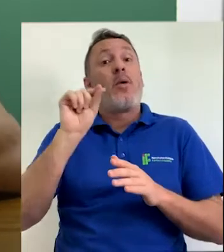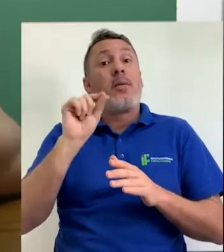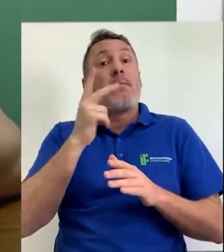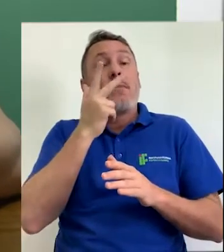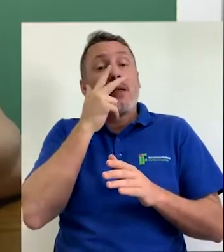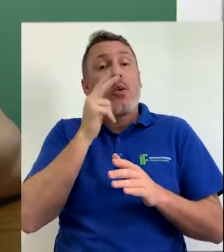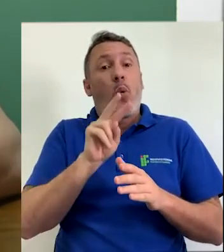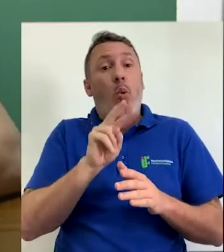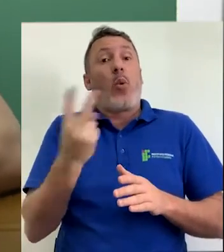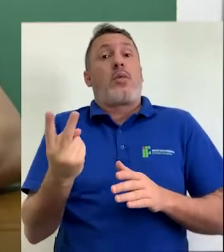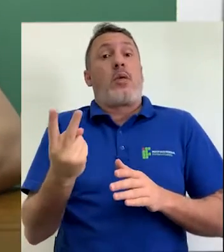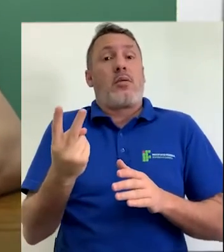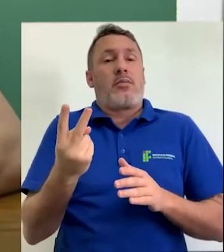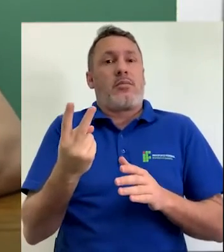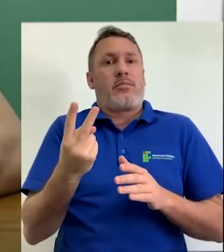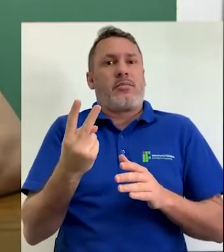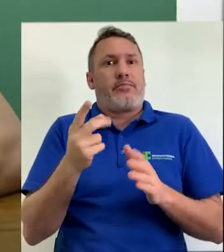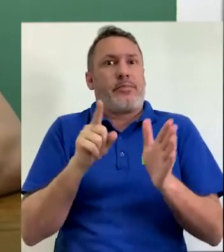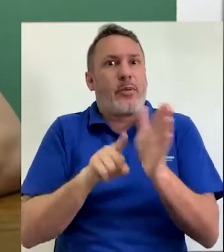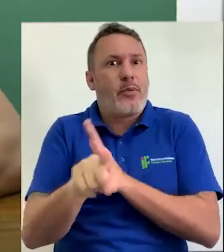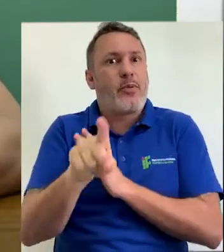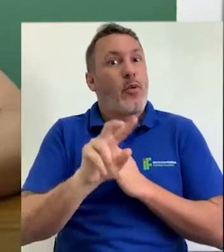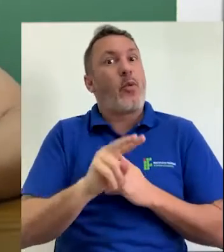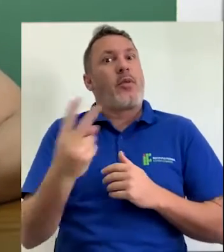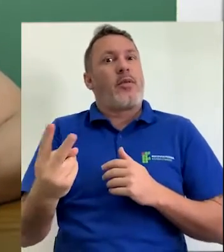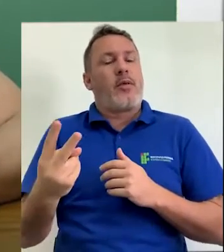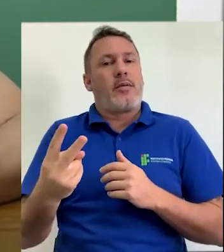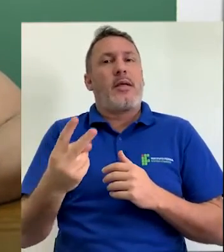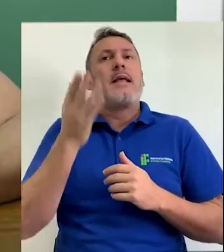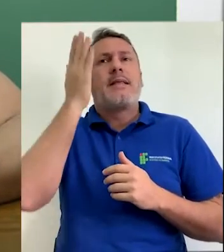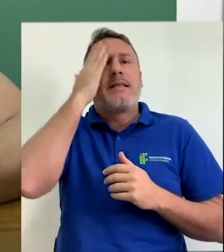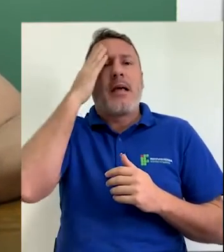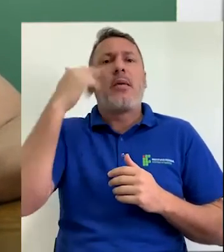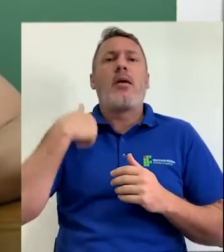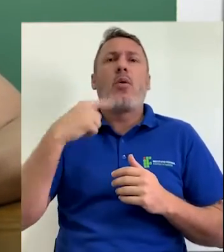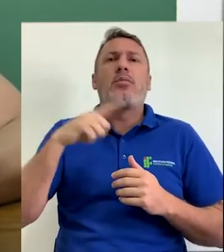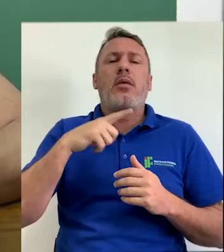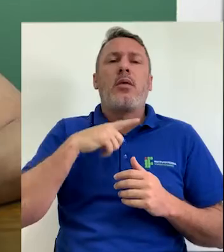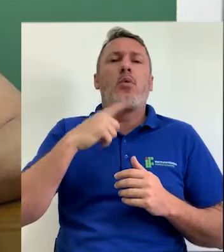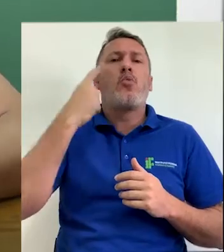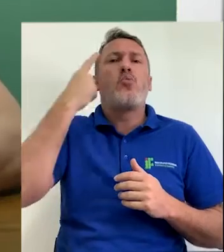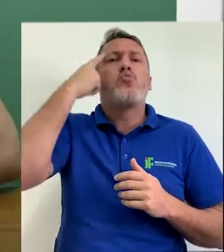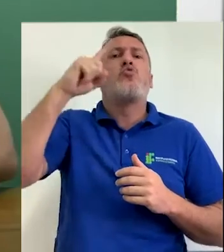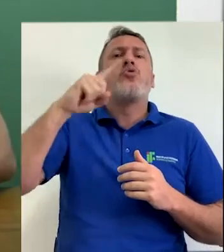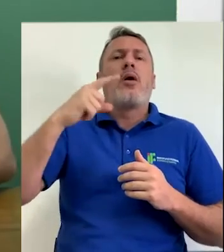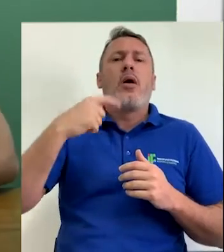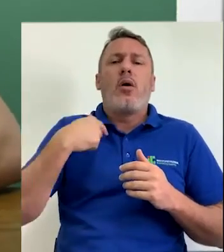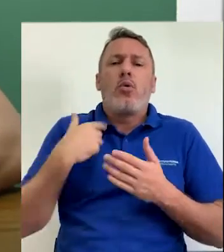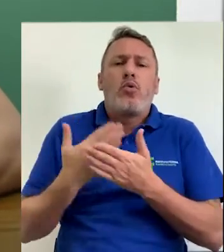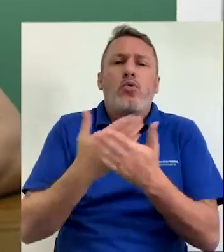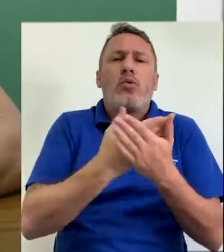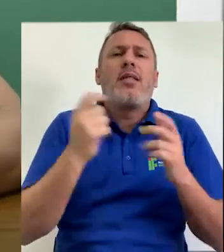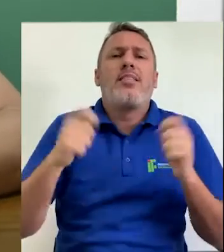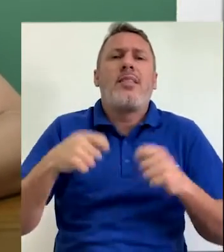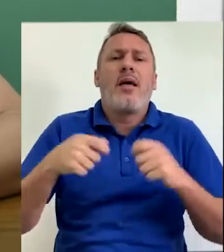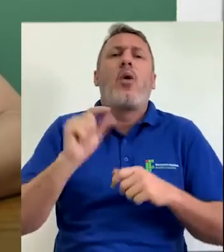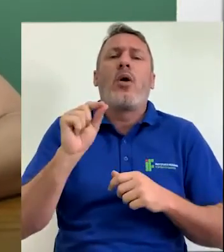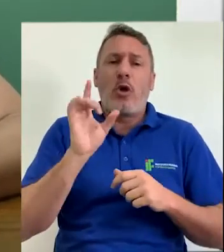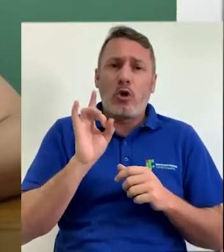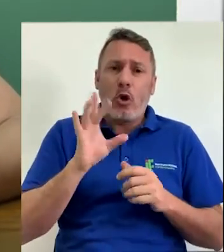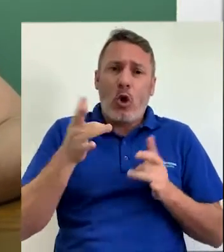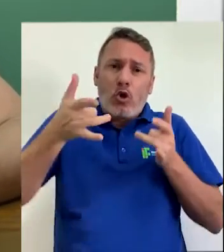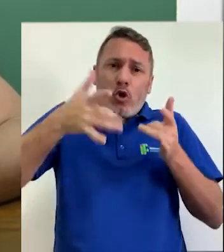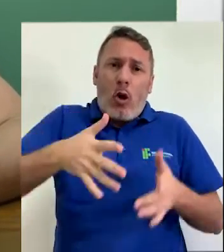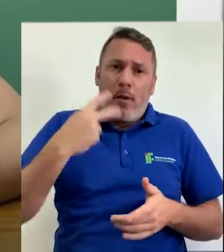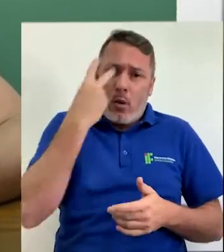é ao contrário. Eu tenho 2 horas por dia. O que eu consigo render e produzir